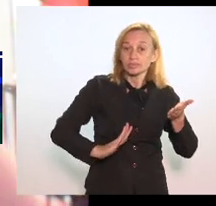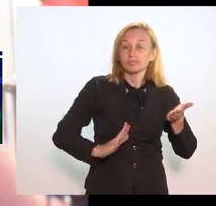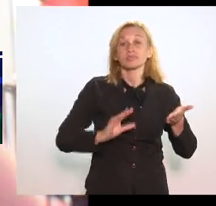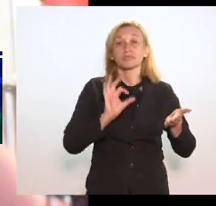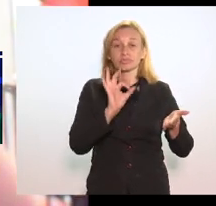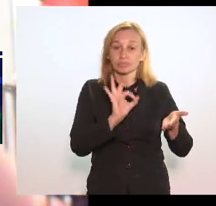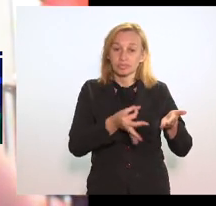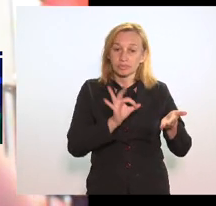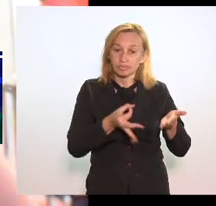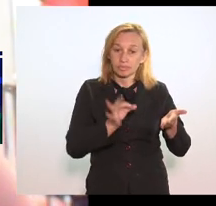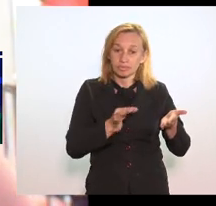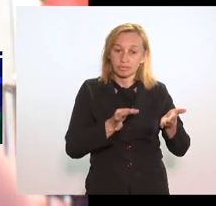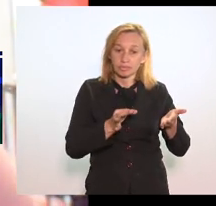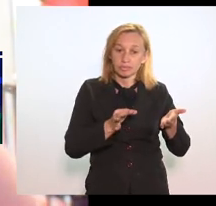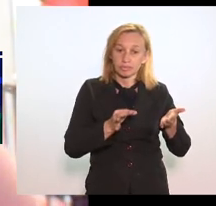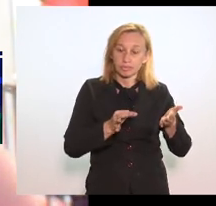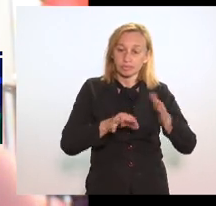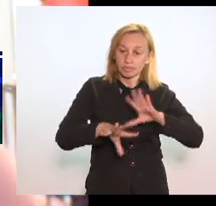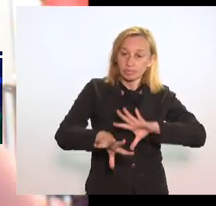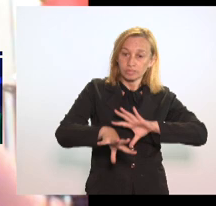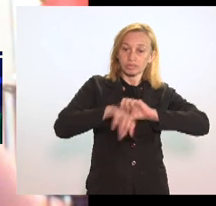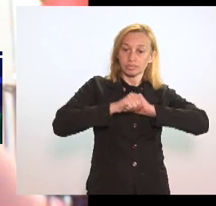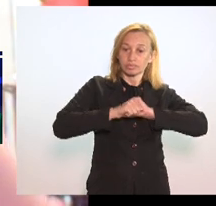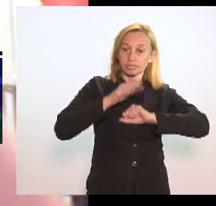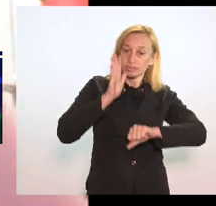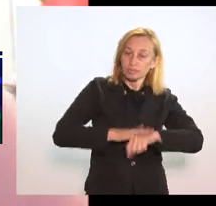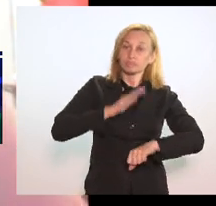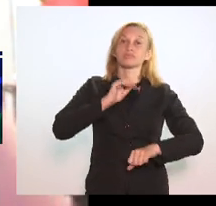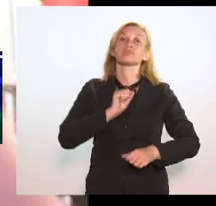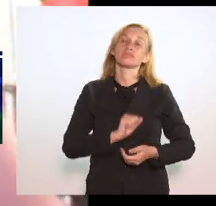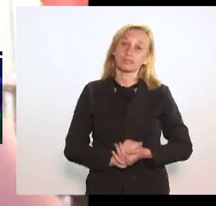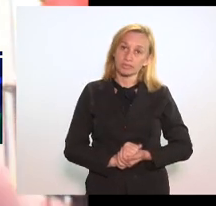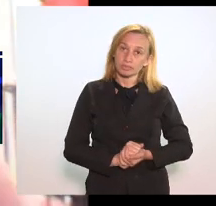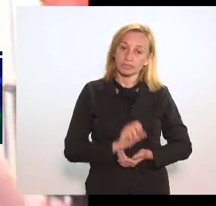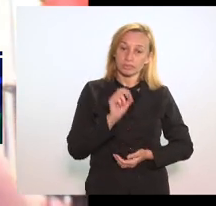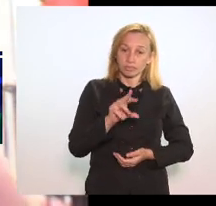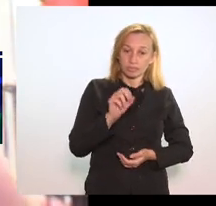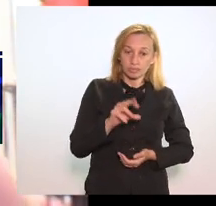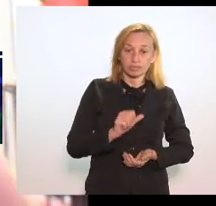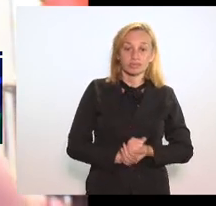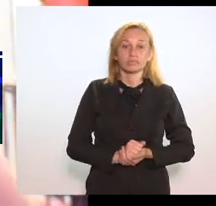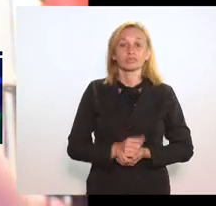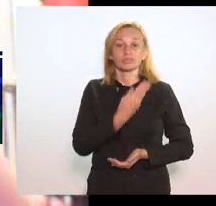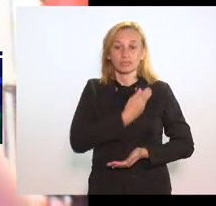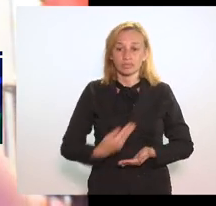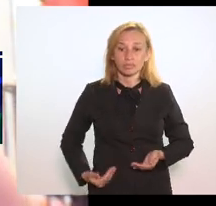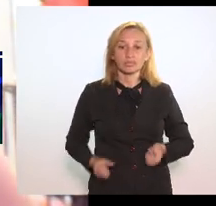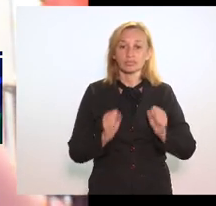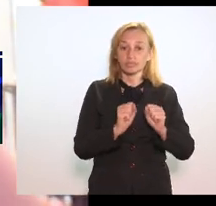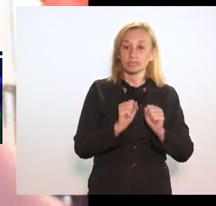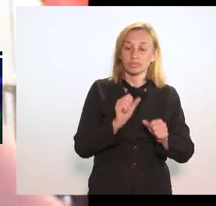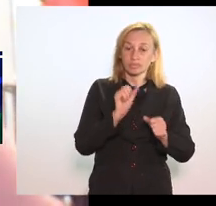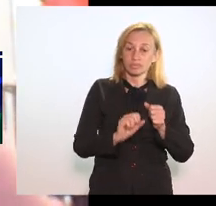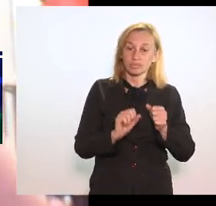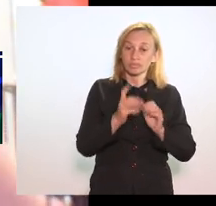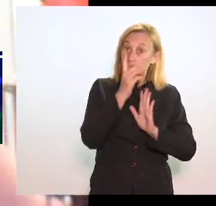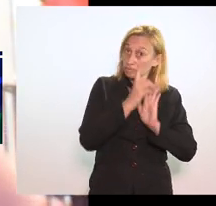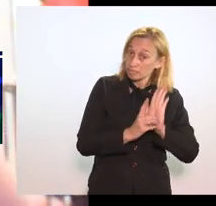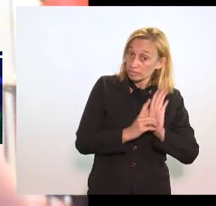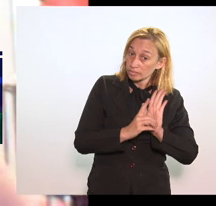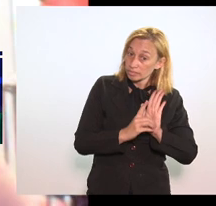potencialmente contribuem mais para a propagação do vírus ficando que o governador poderia ter feito isso com um